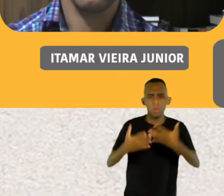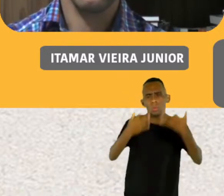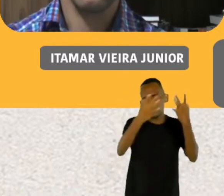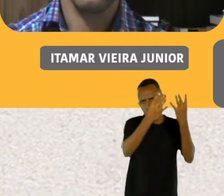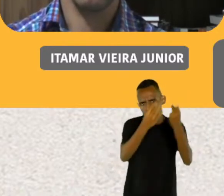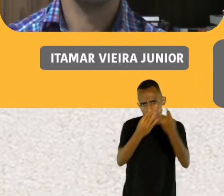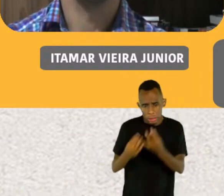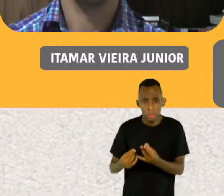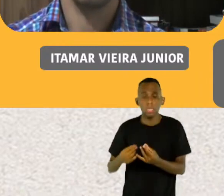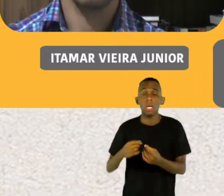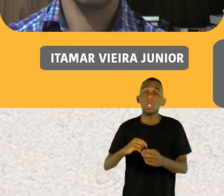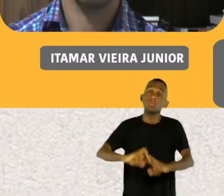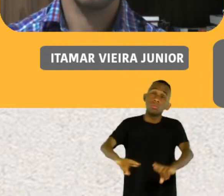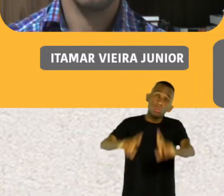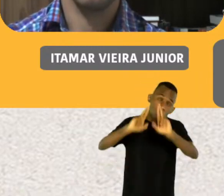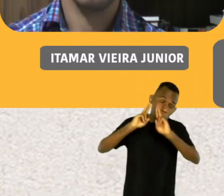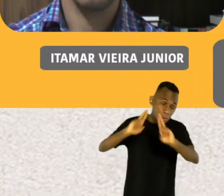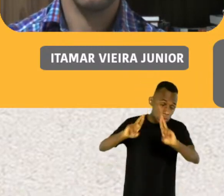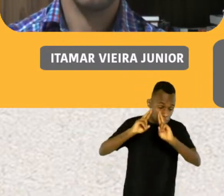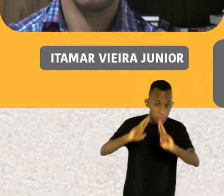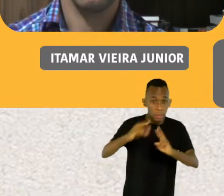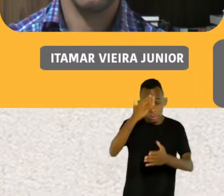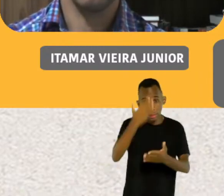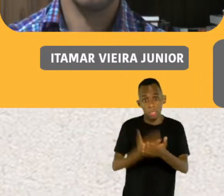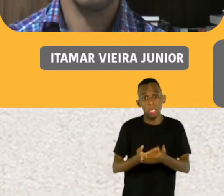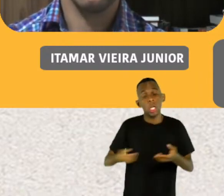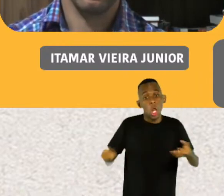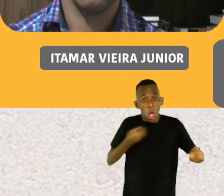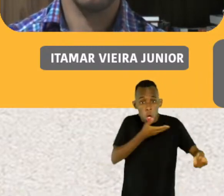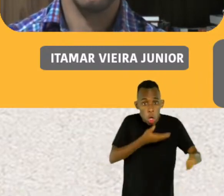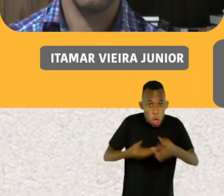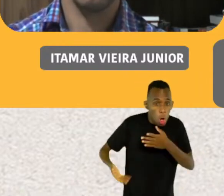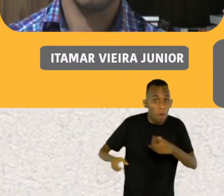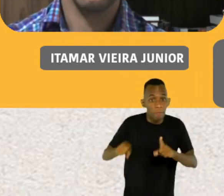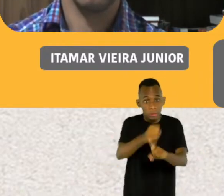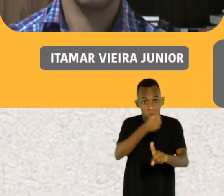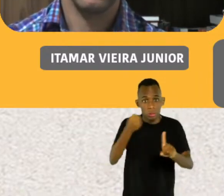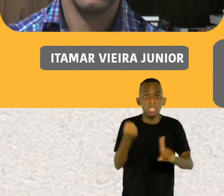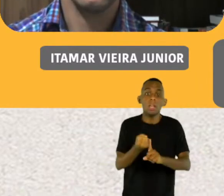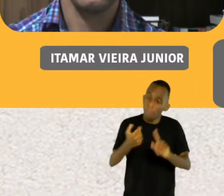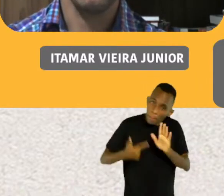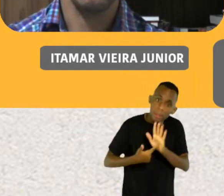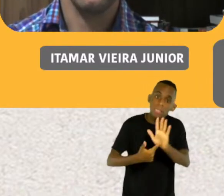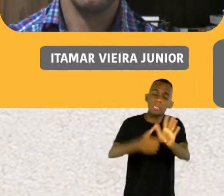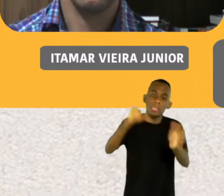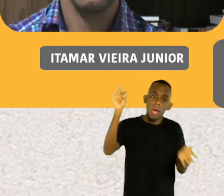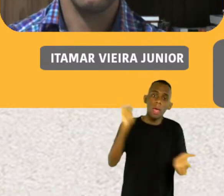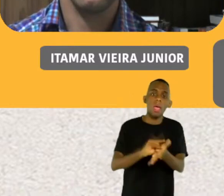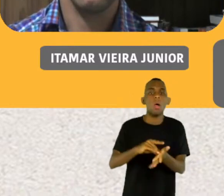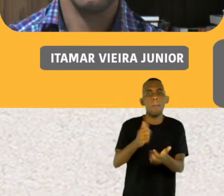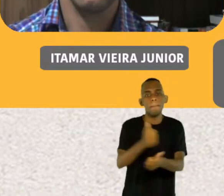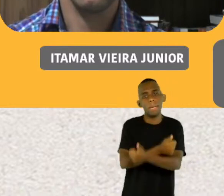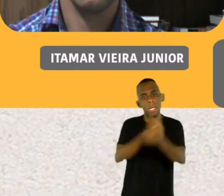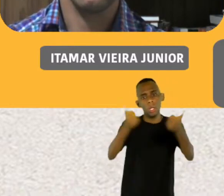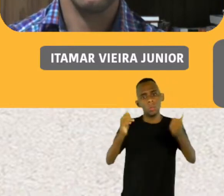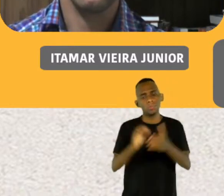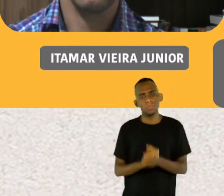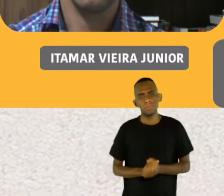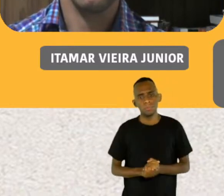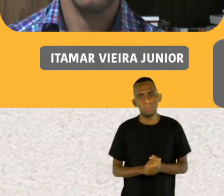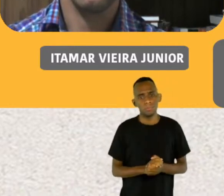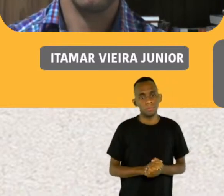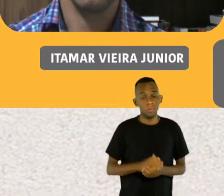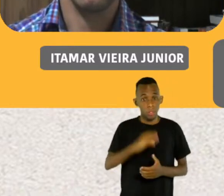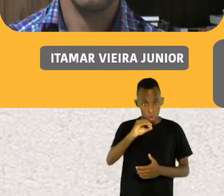muita esperança e acho que as novas gerações vão revelar isso, né? Sem falar no fato de que, com as cotas, a